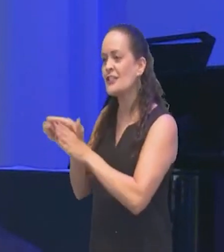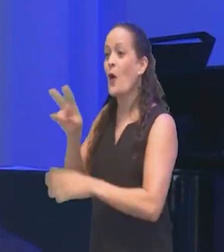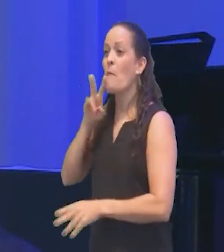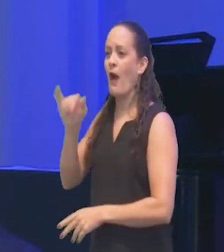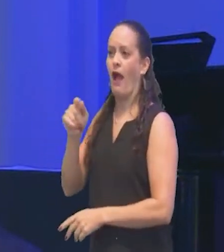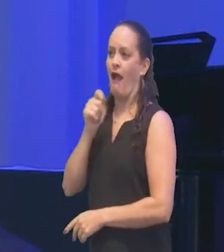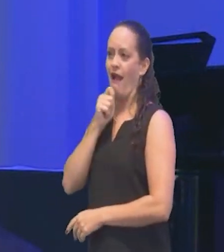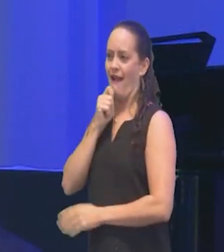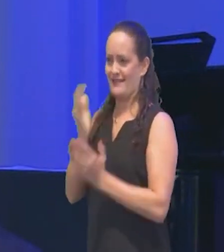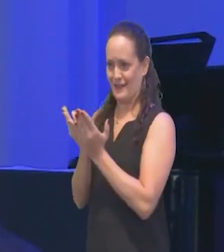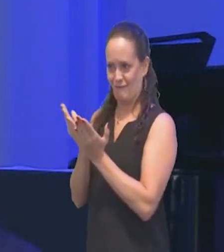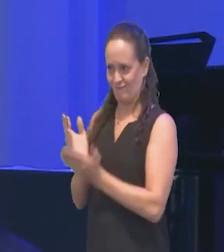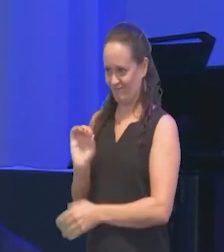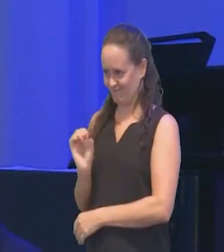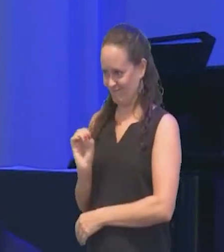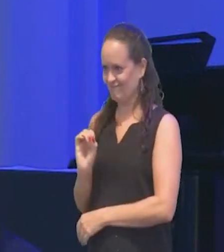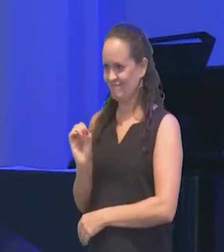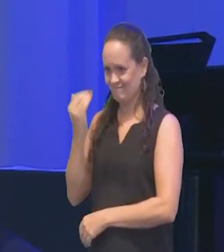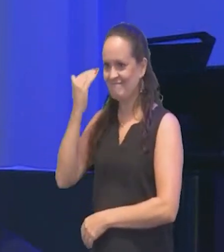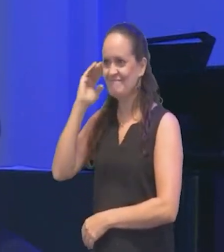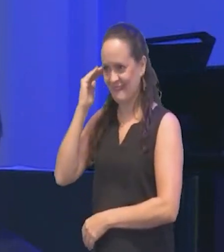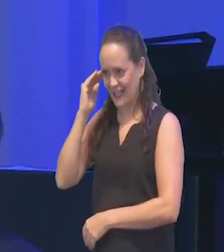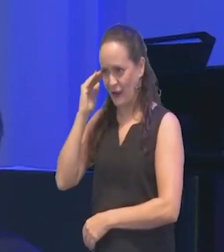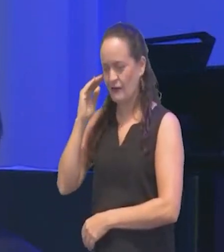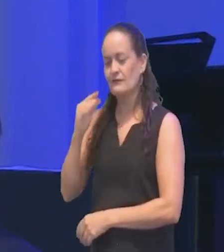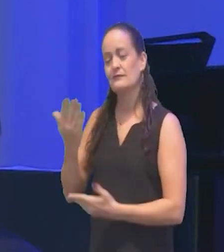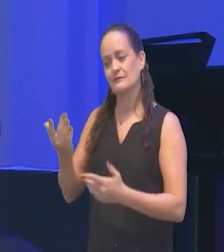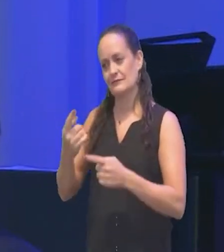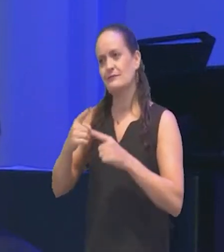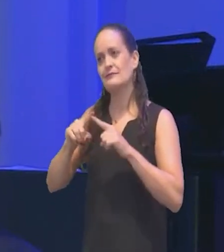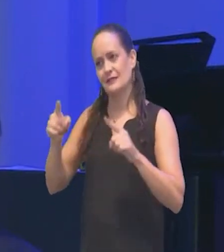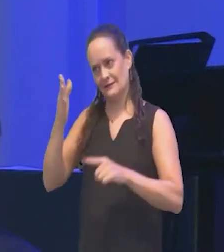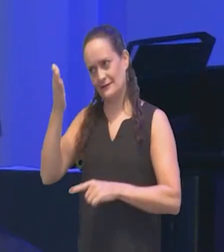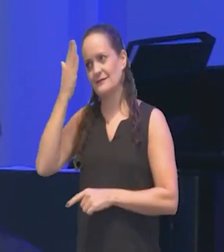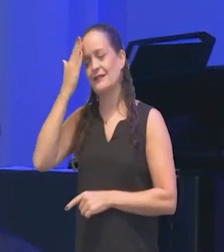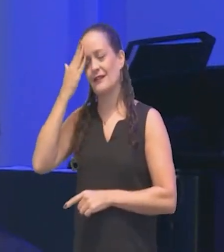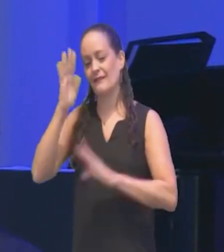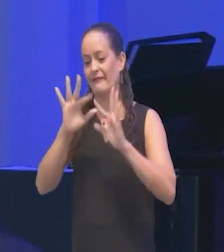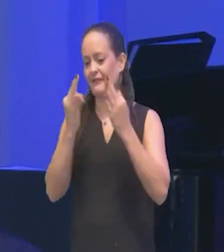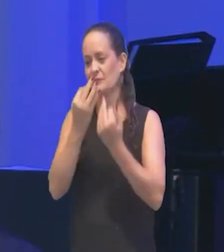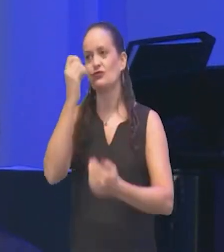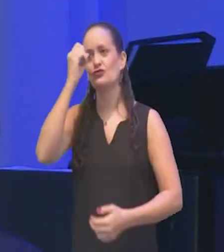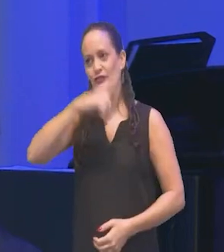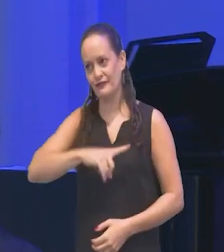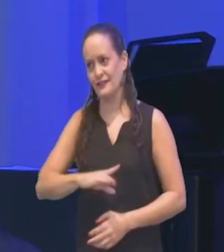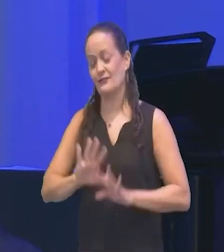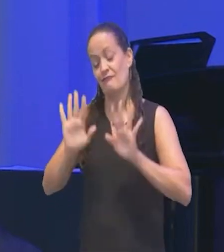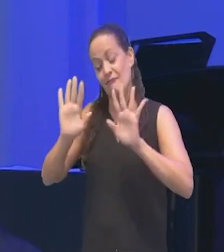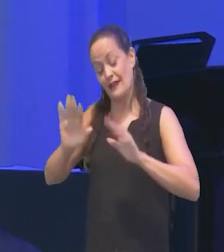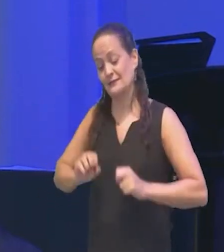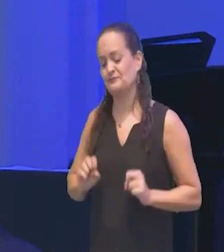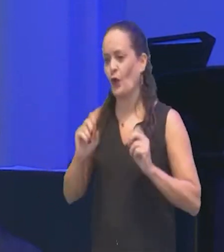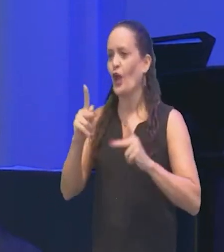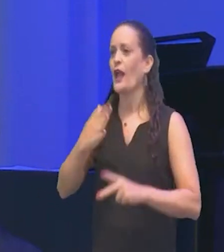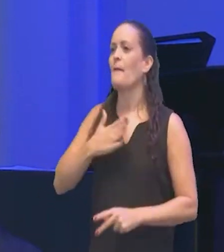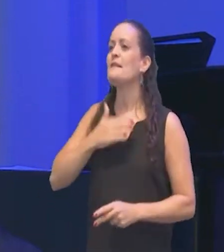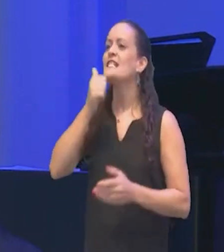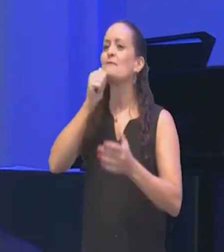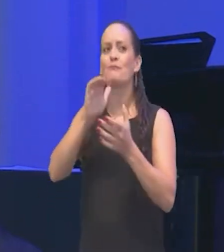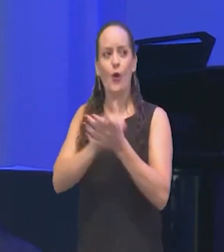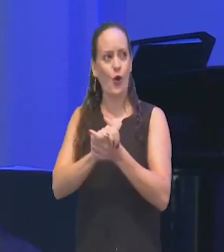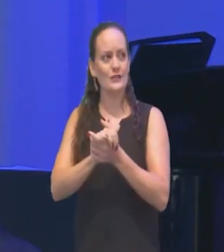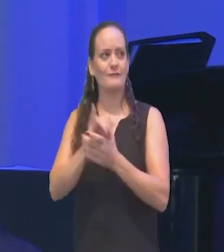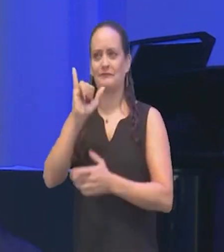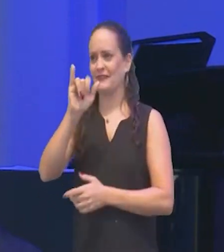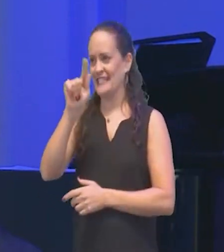irmãos. Porque família é um negócio complicado. E, independentemente do tempo, a Isane estava presente, está ali, ela que não